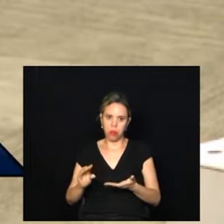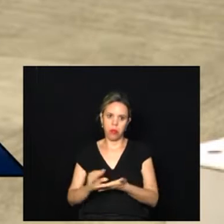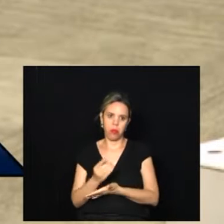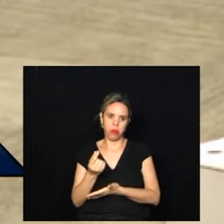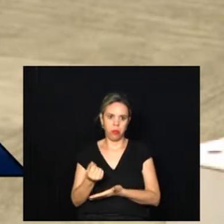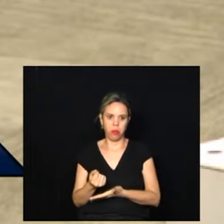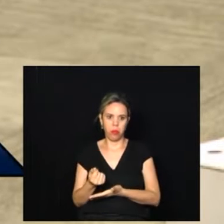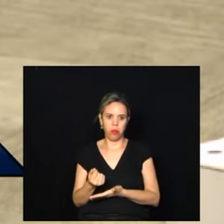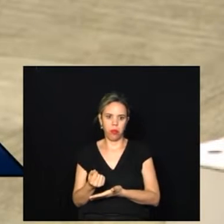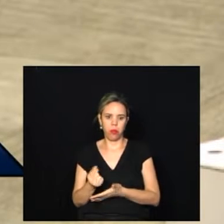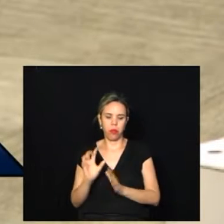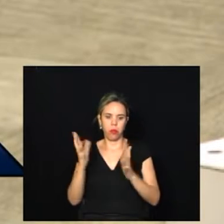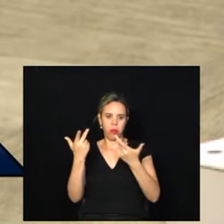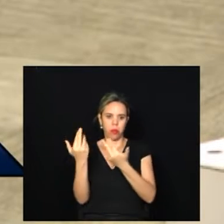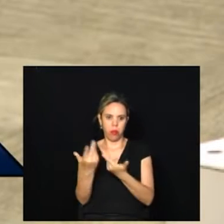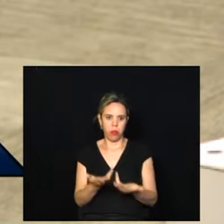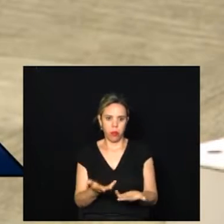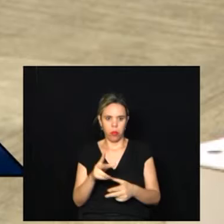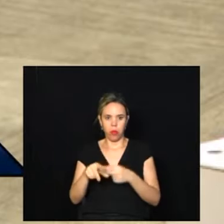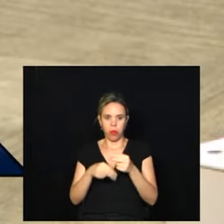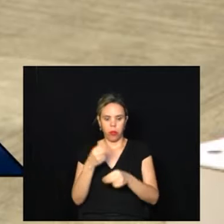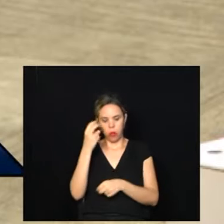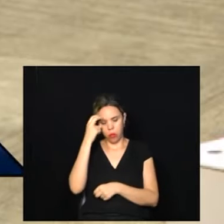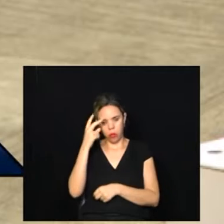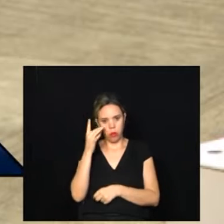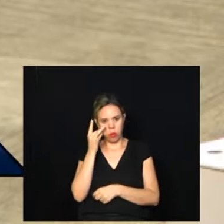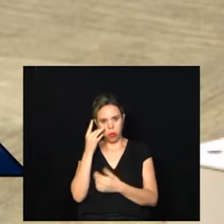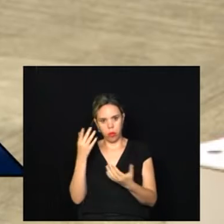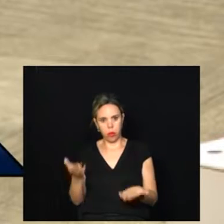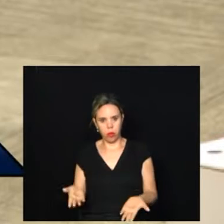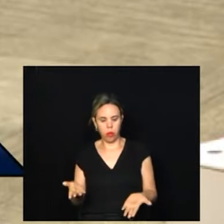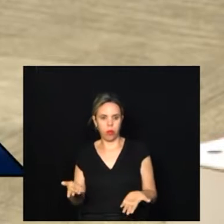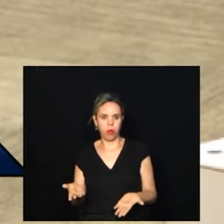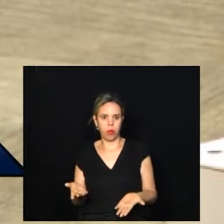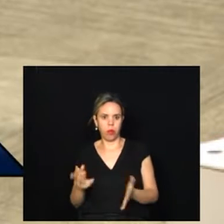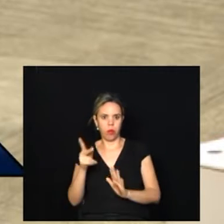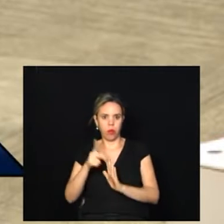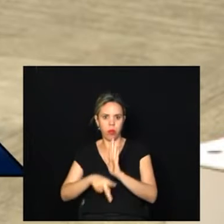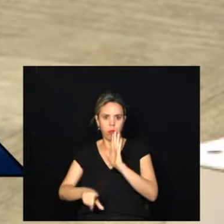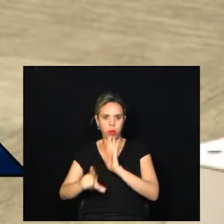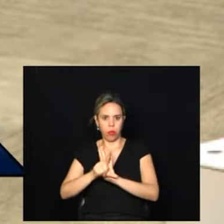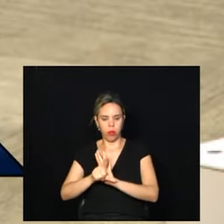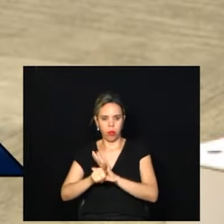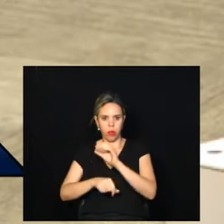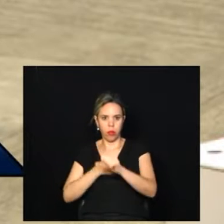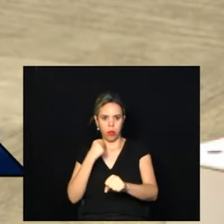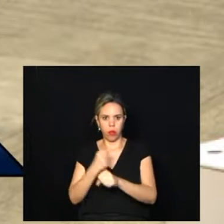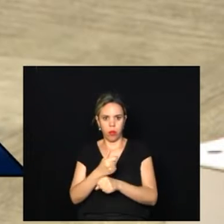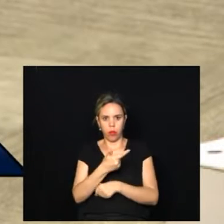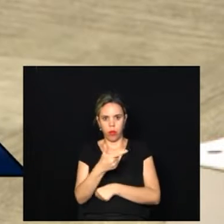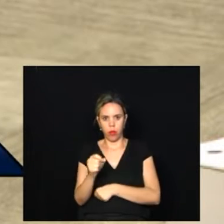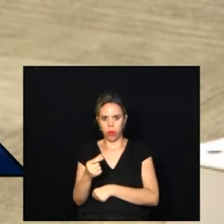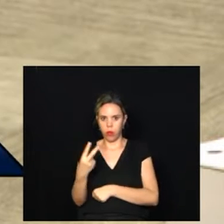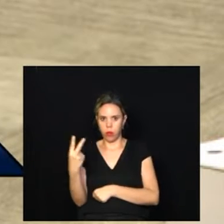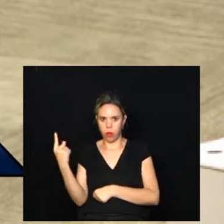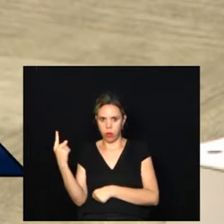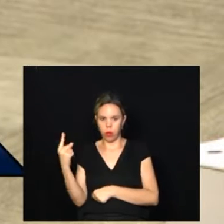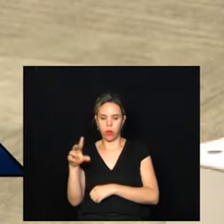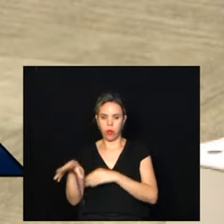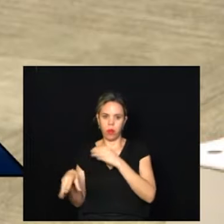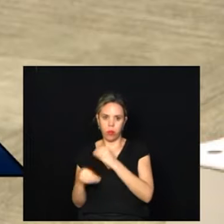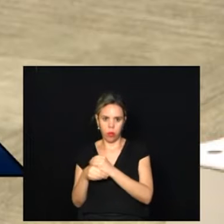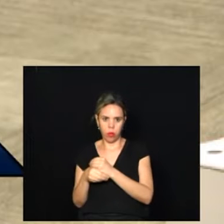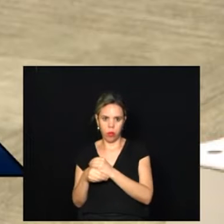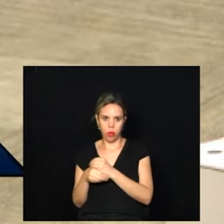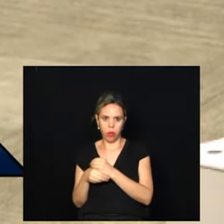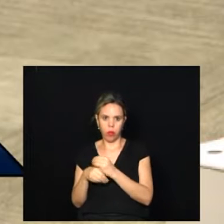financiar eventos como esse, o Prêmio Cultura Presente. Então, o projeto de lei para o ano de 2021 inclui,